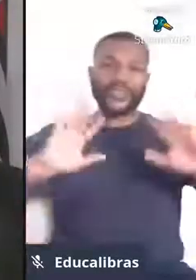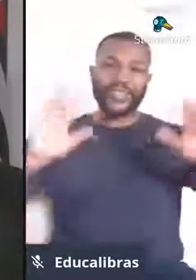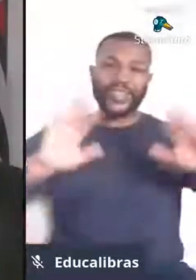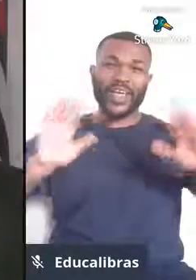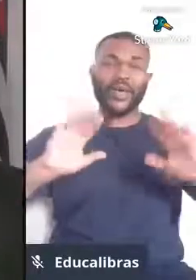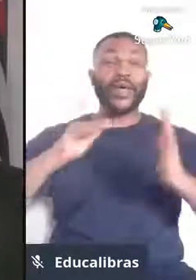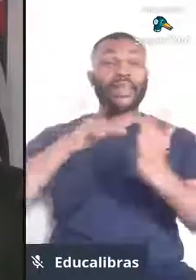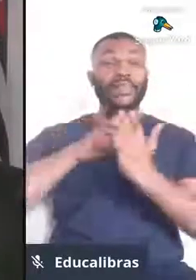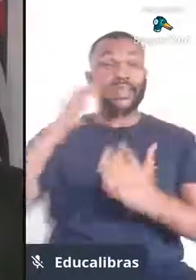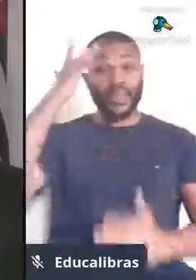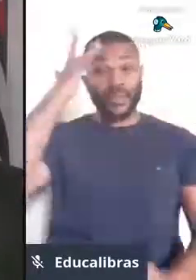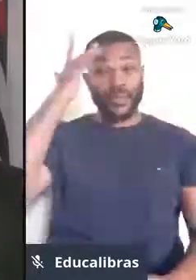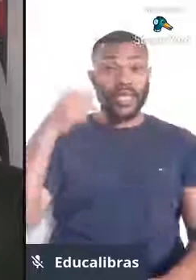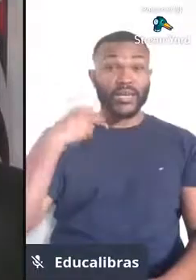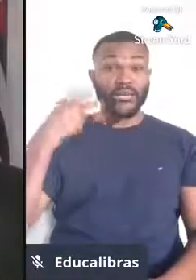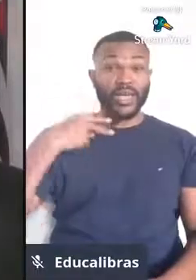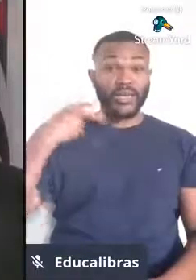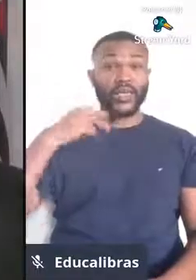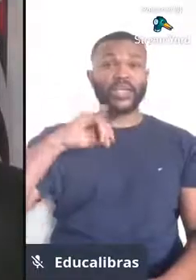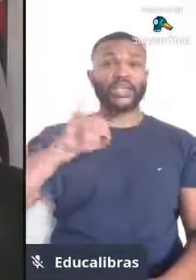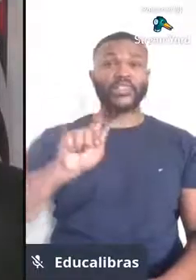com a vereadora Janaína.